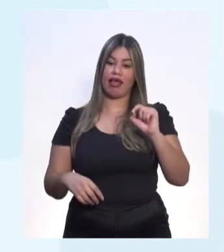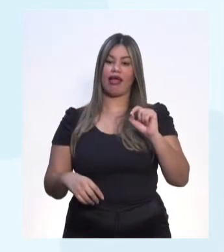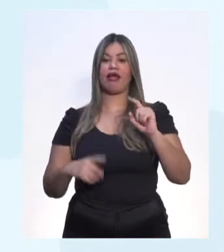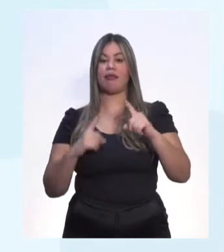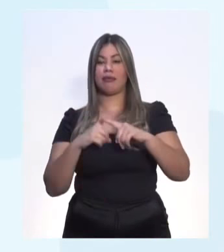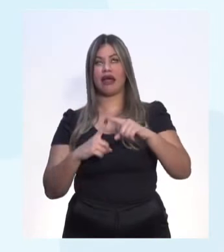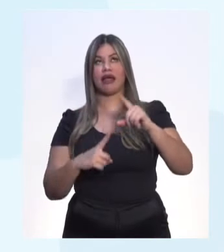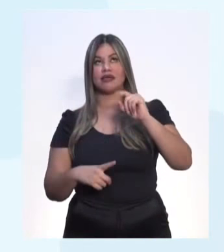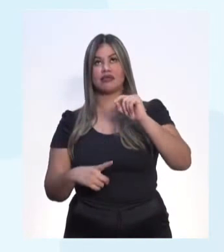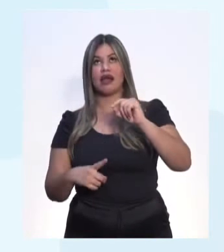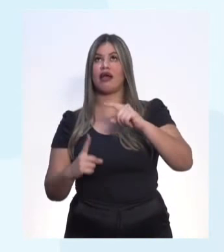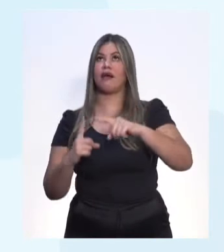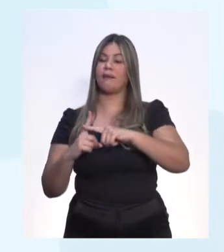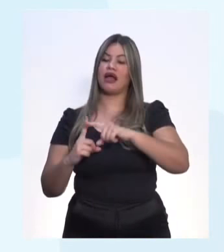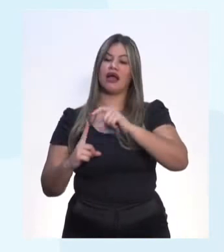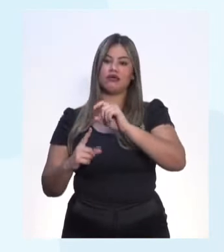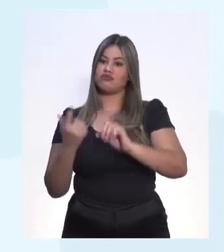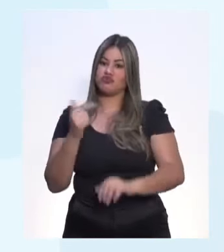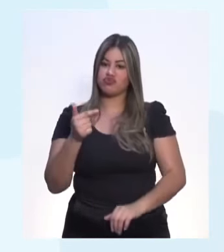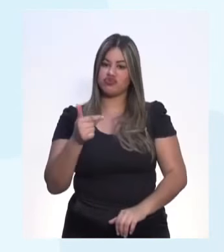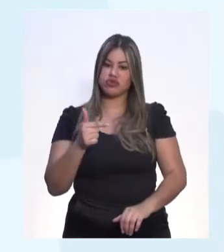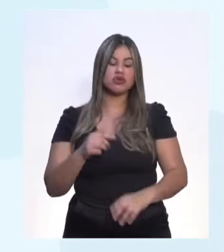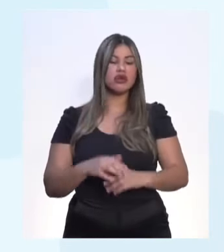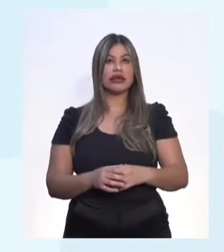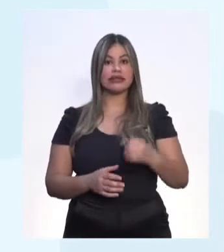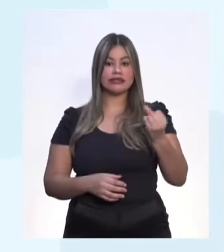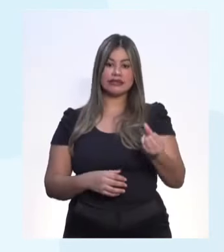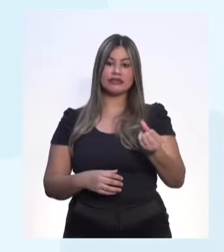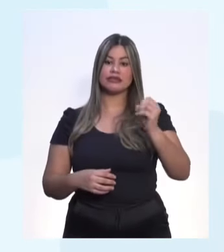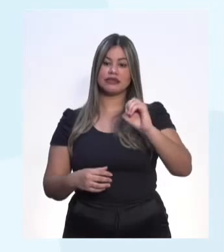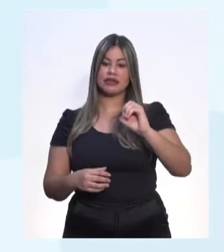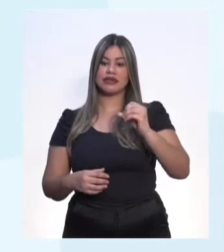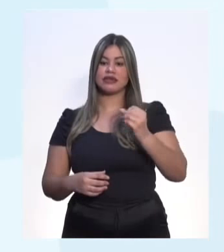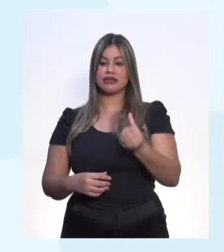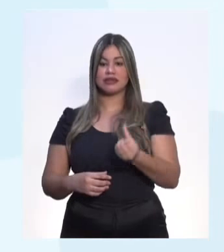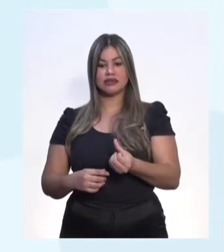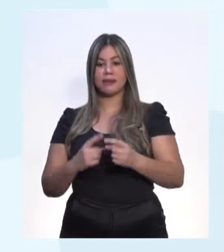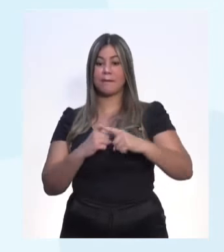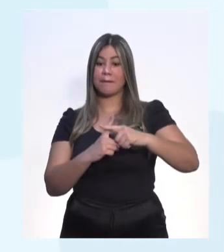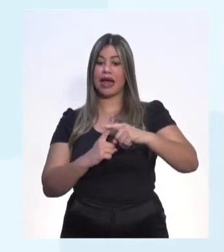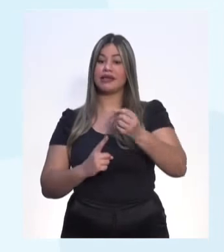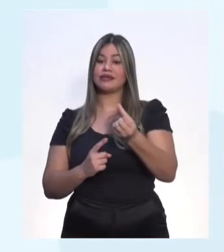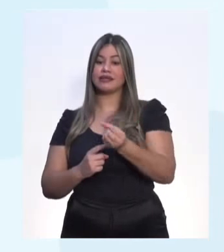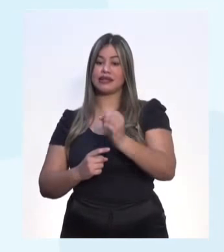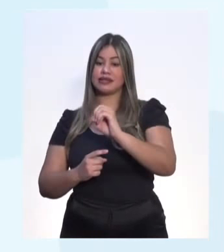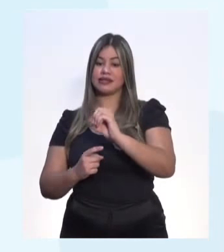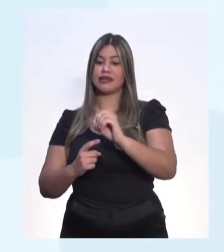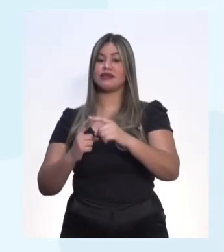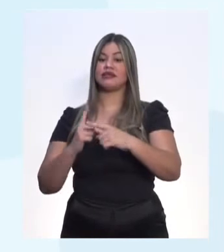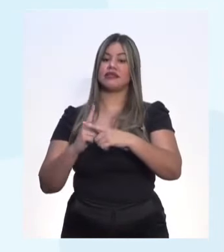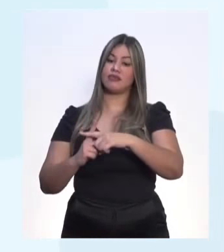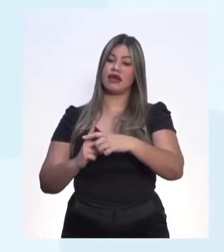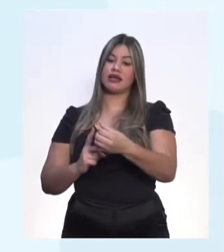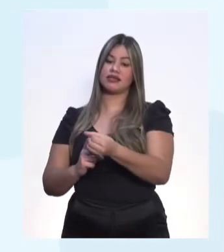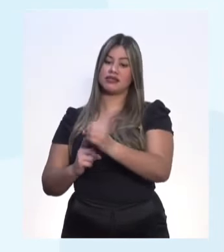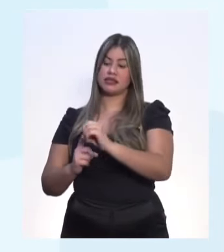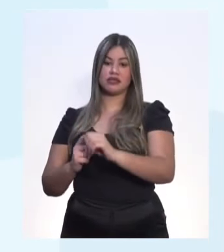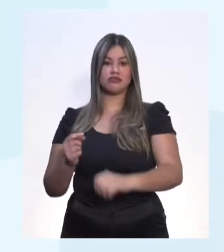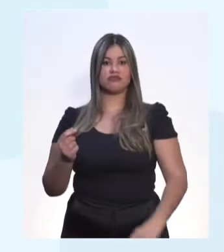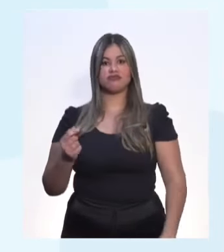dc160 utilizar uma base 20 esses agrupamentos de 2020 isso aí é o Jonas né até